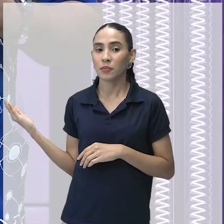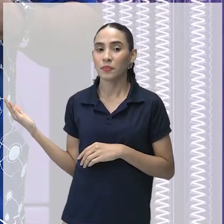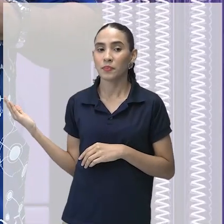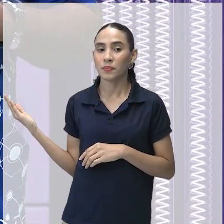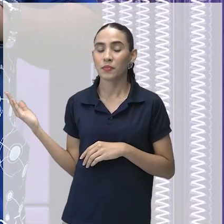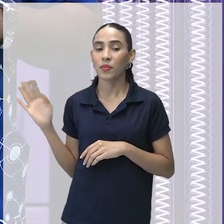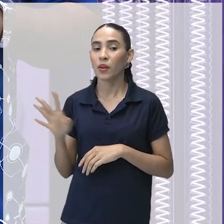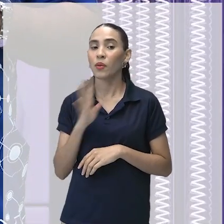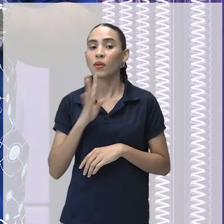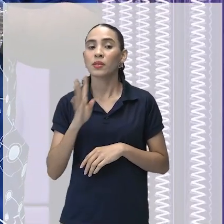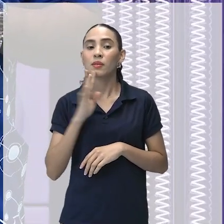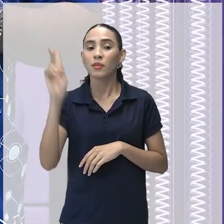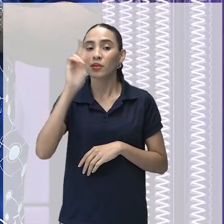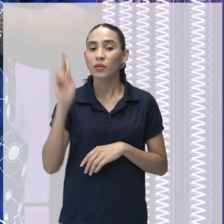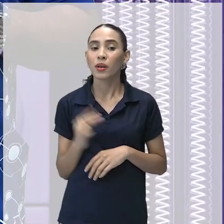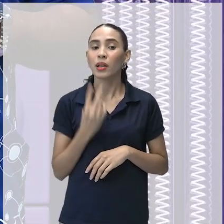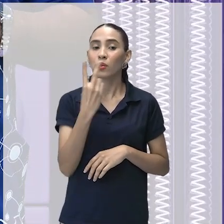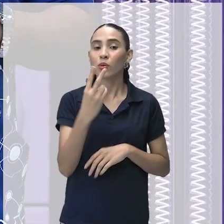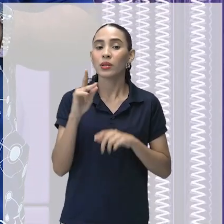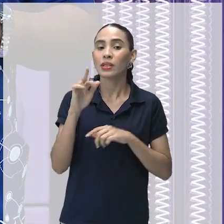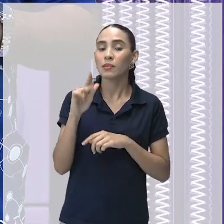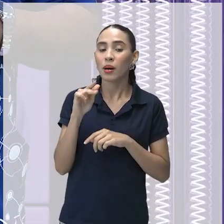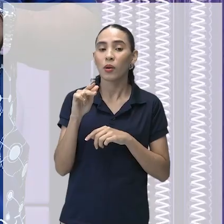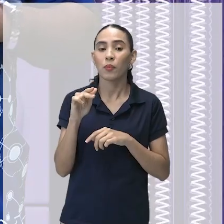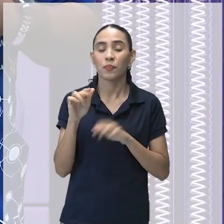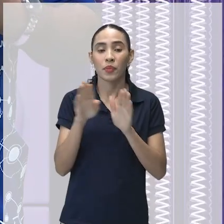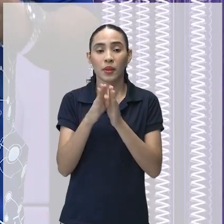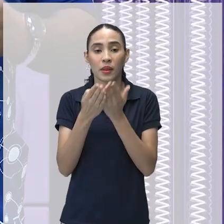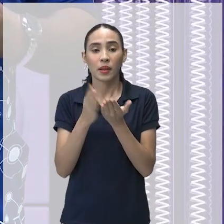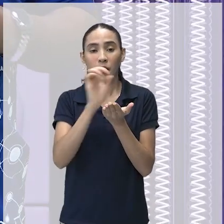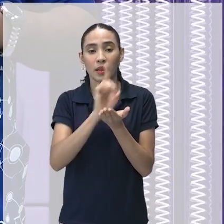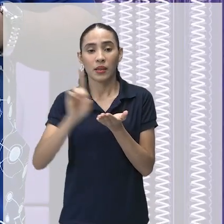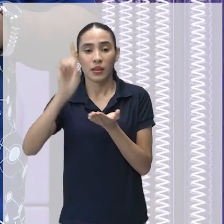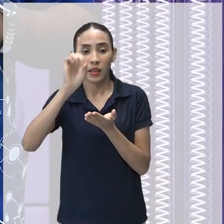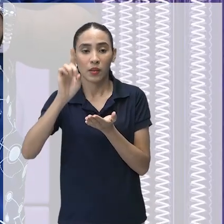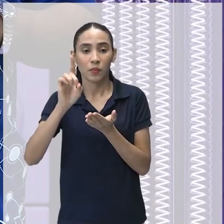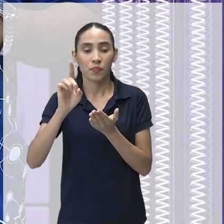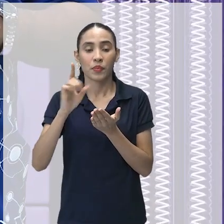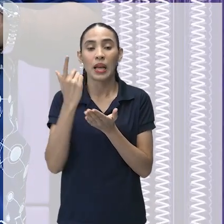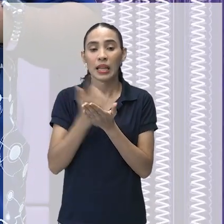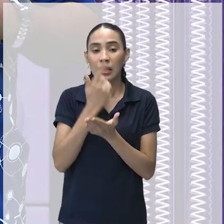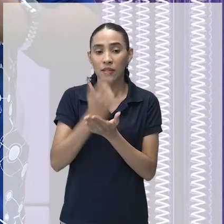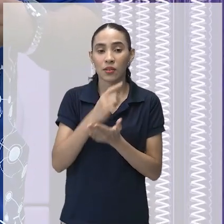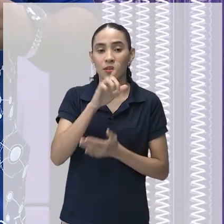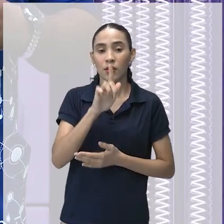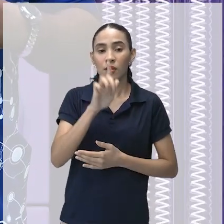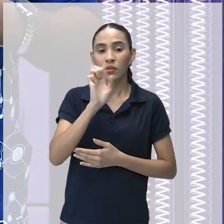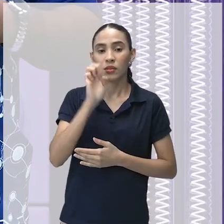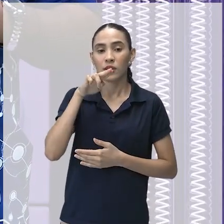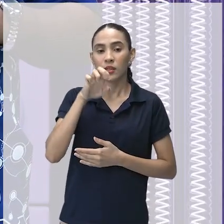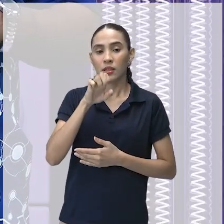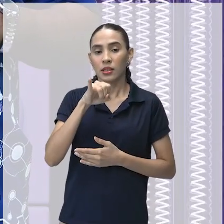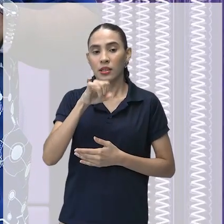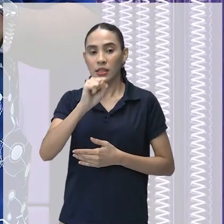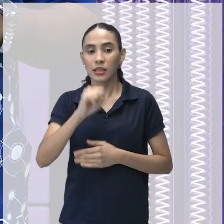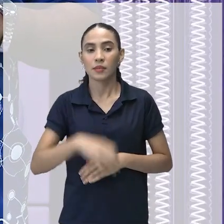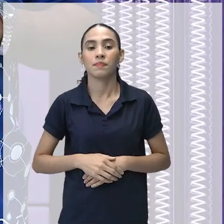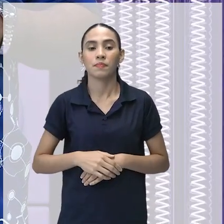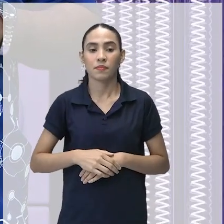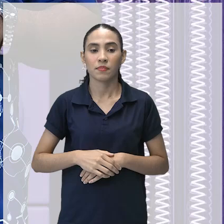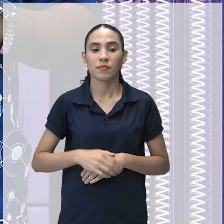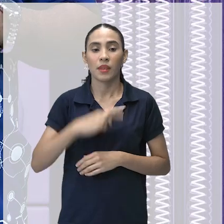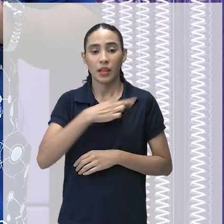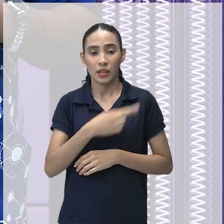Olha, conhecemos a história dos 2 irmãos da Bíblia, no livro do Gênesis, ou seja, nas religiões do judaísmo